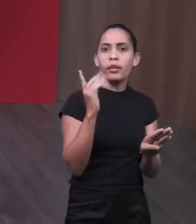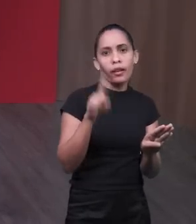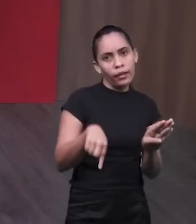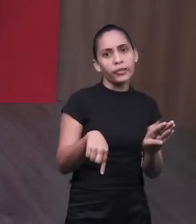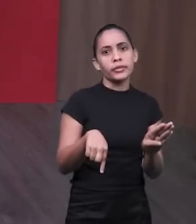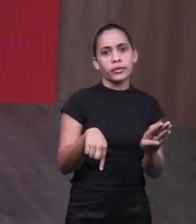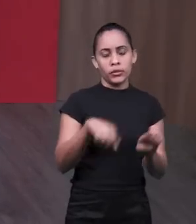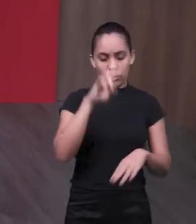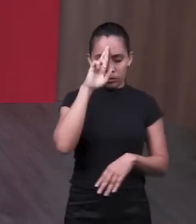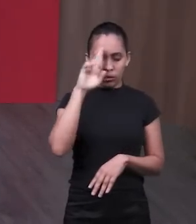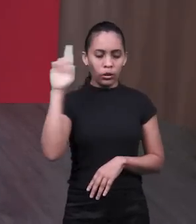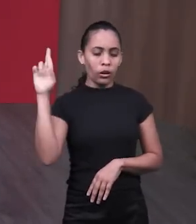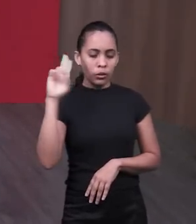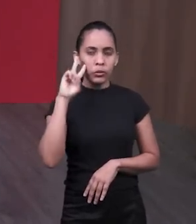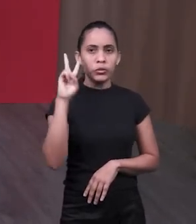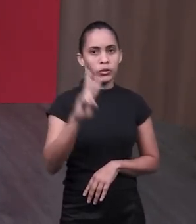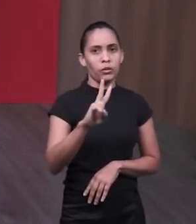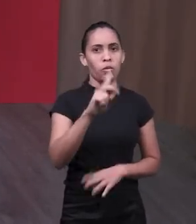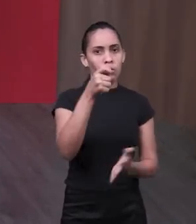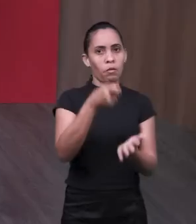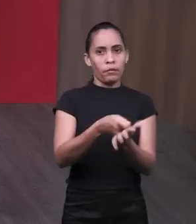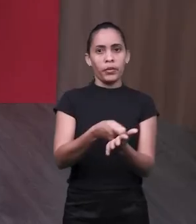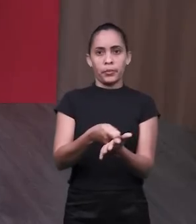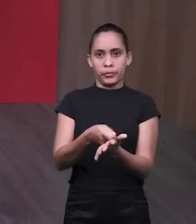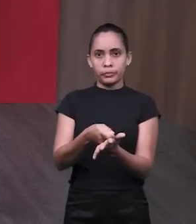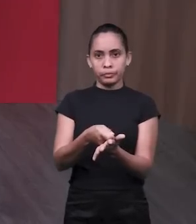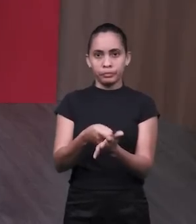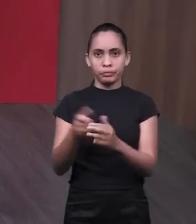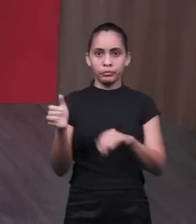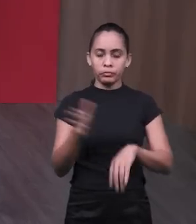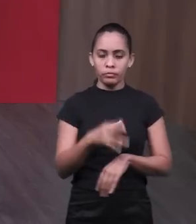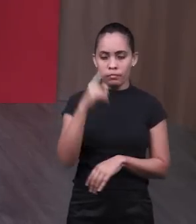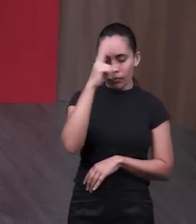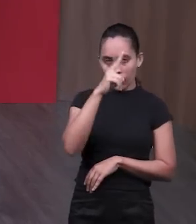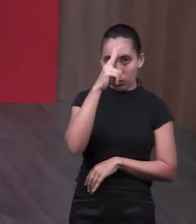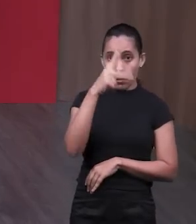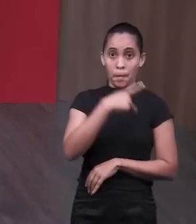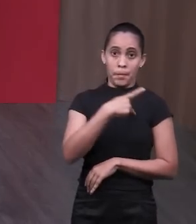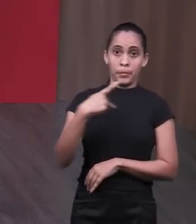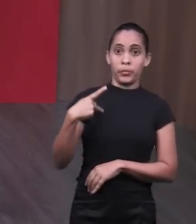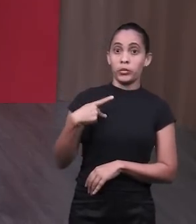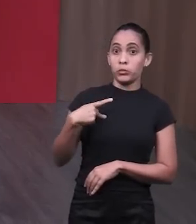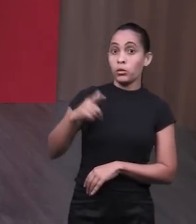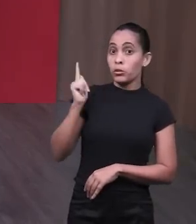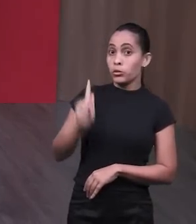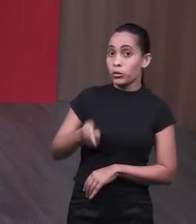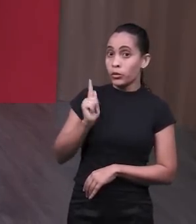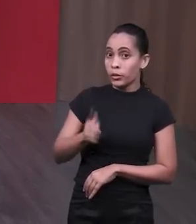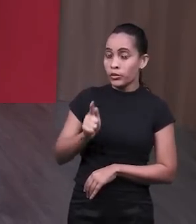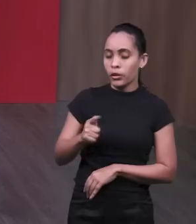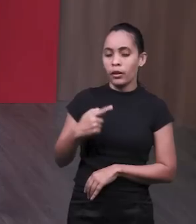Glória a Deus. E eu me lembro uma frase que é, às vezes, até citada pelo pastor Gideuti, que